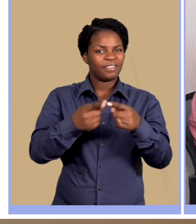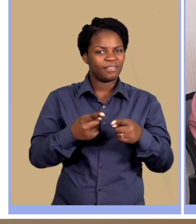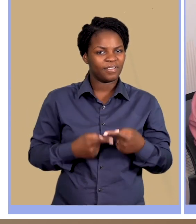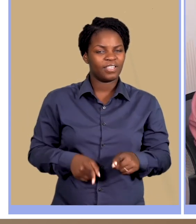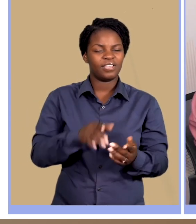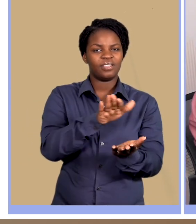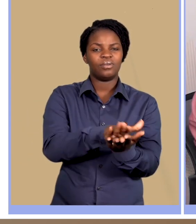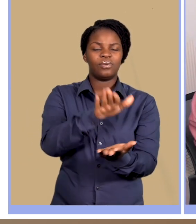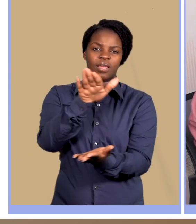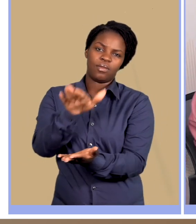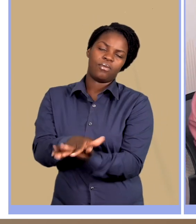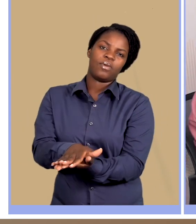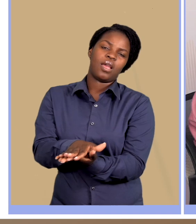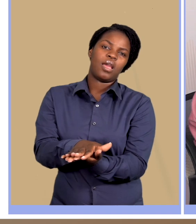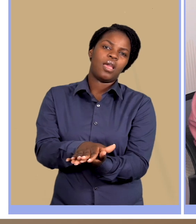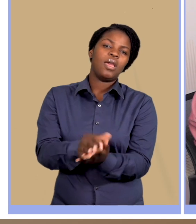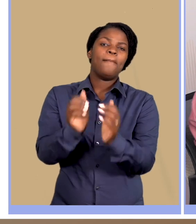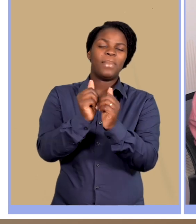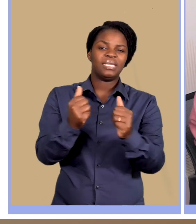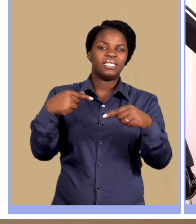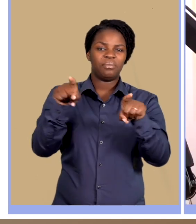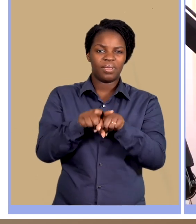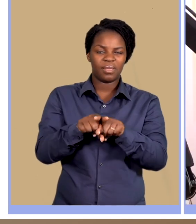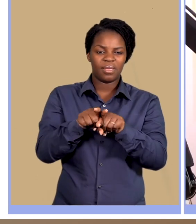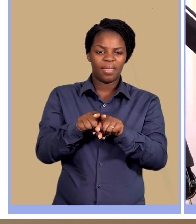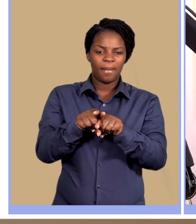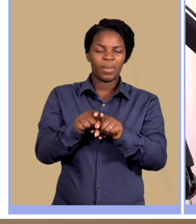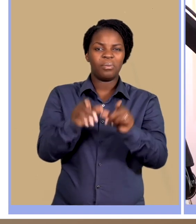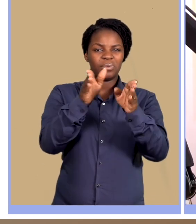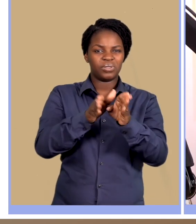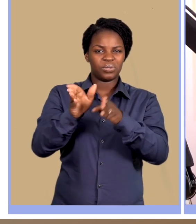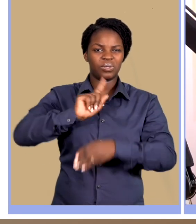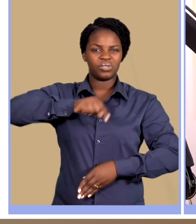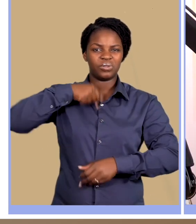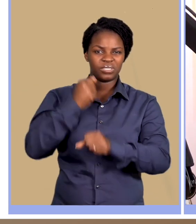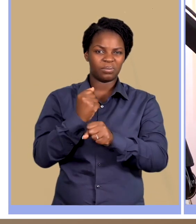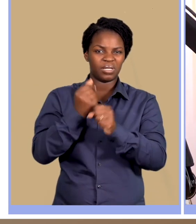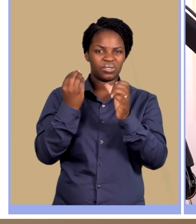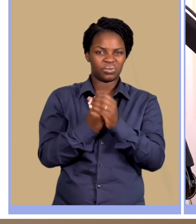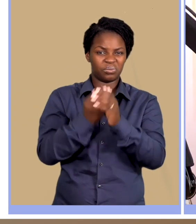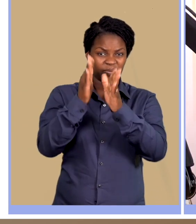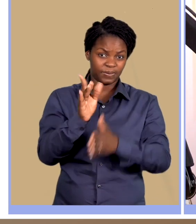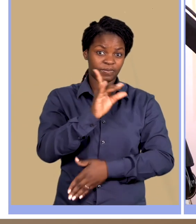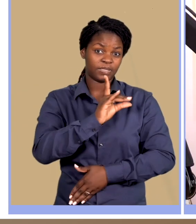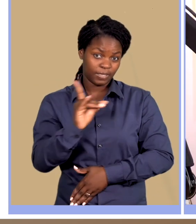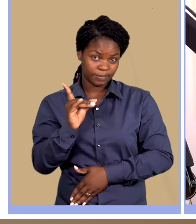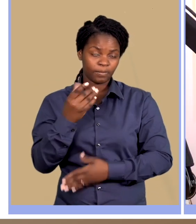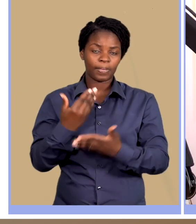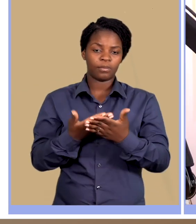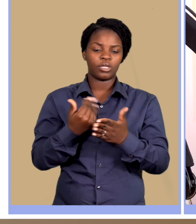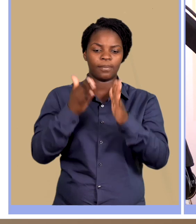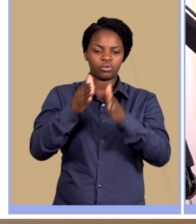principalmente para o grupo-alvo com quem nós temos vindo a trabalhar, se considerar que